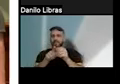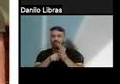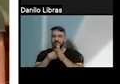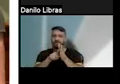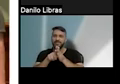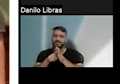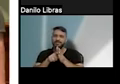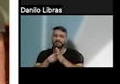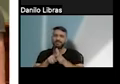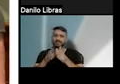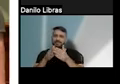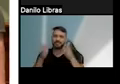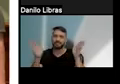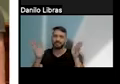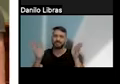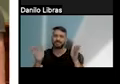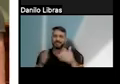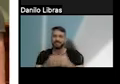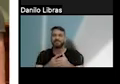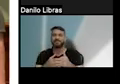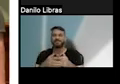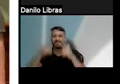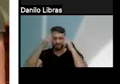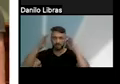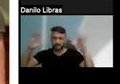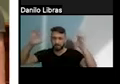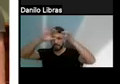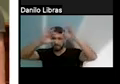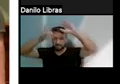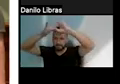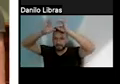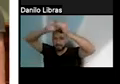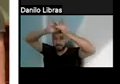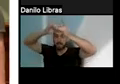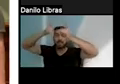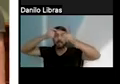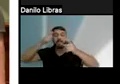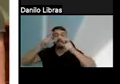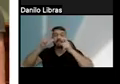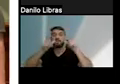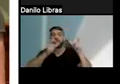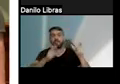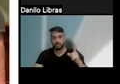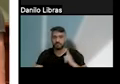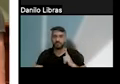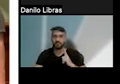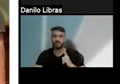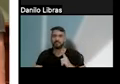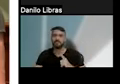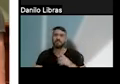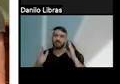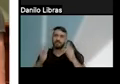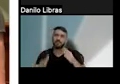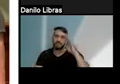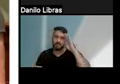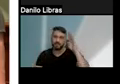uma um grande quebra-cabeça, assim, juntando essas quatro coisas que eu me interesso bastante e focando